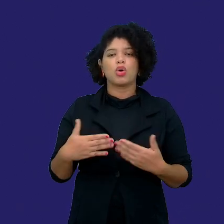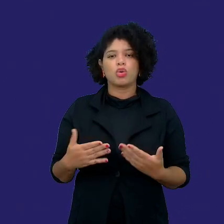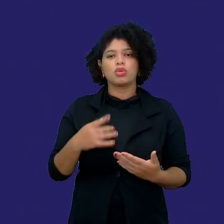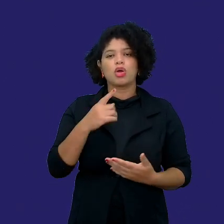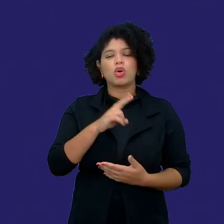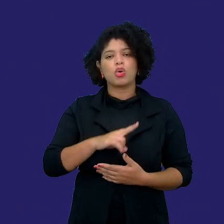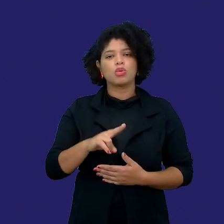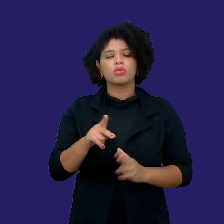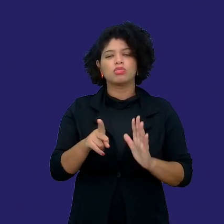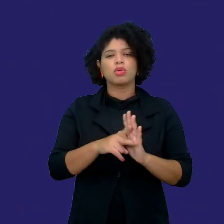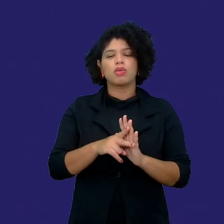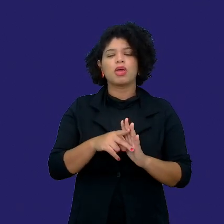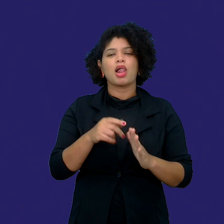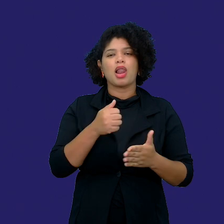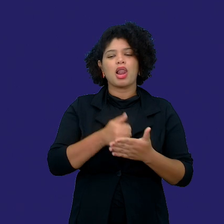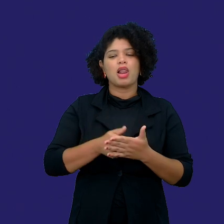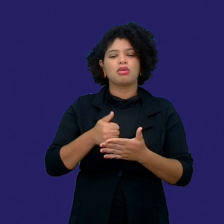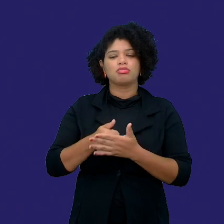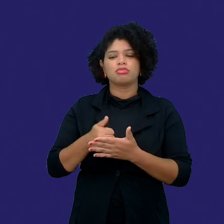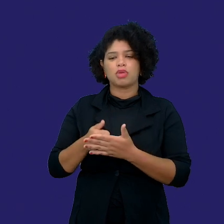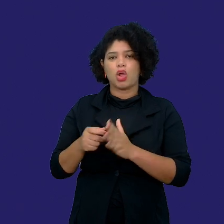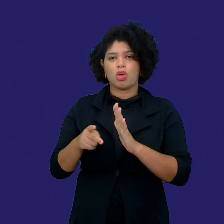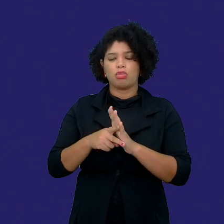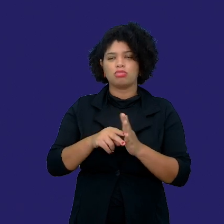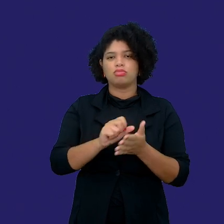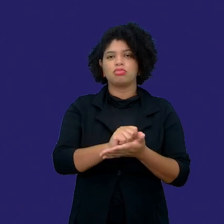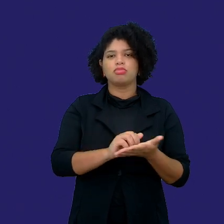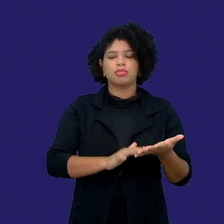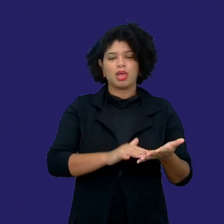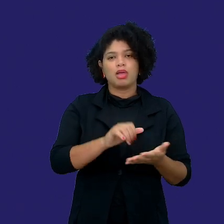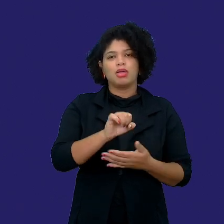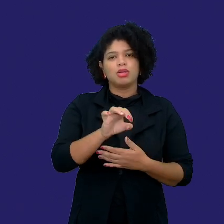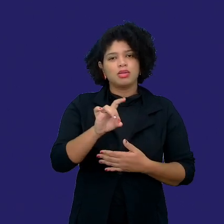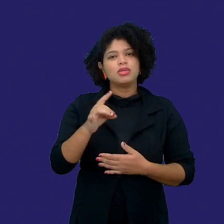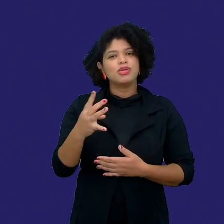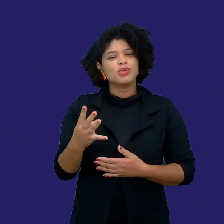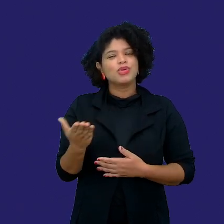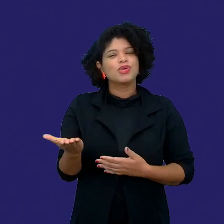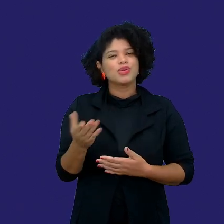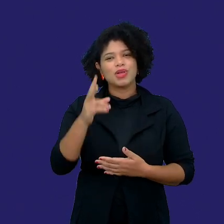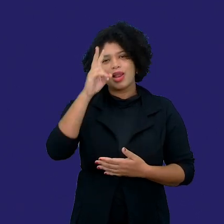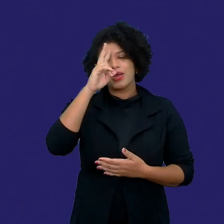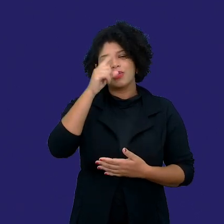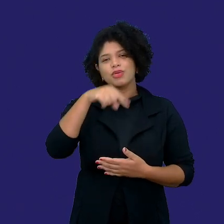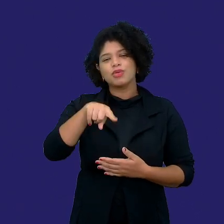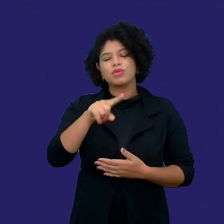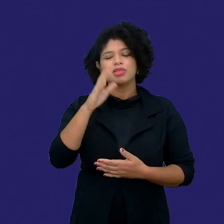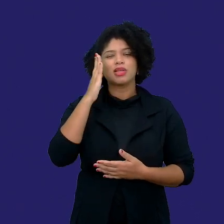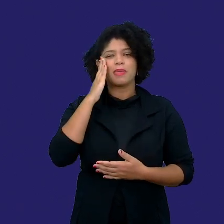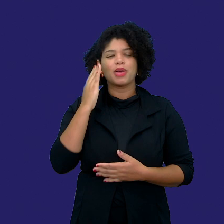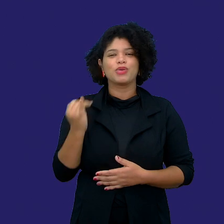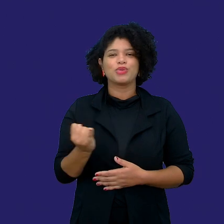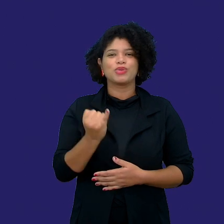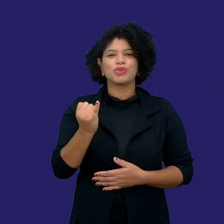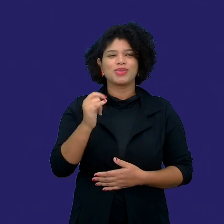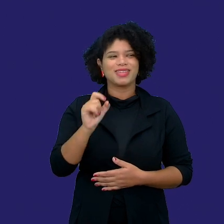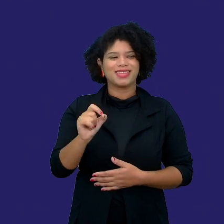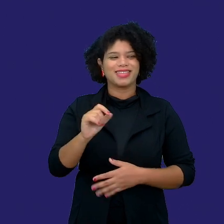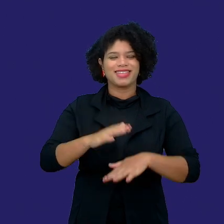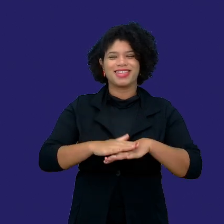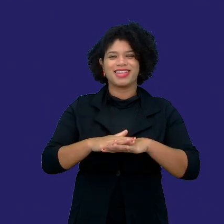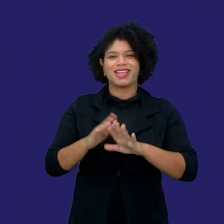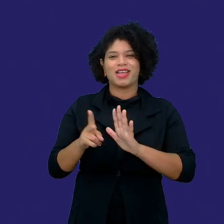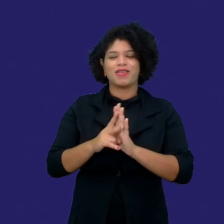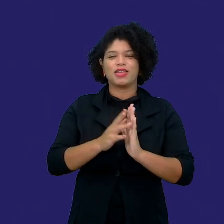uma lupa sobre alguma dessas atividades, quero retomar com vocês o quanto é importante, já no início